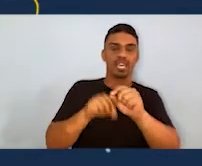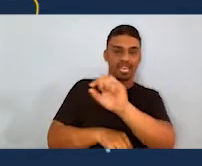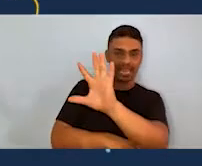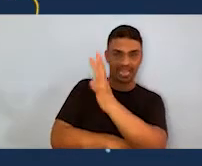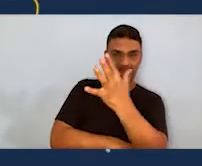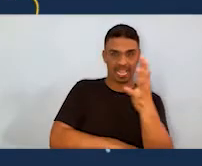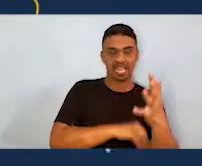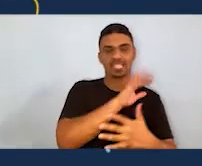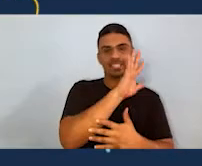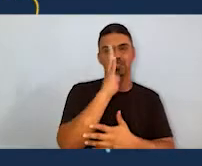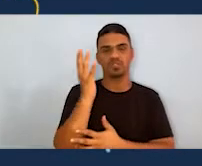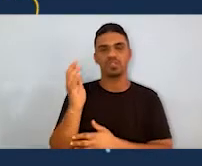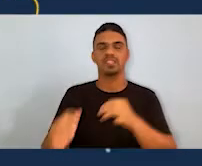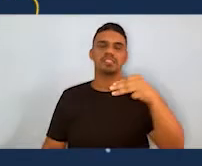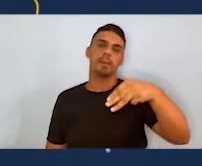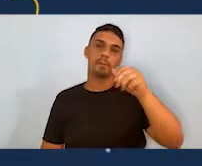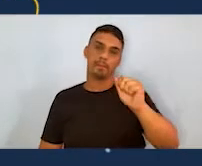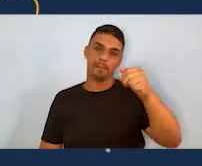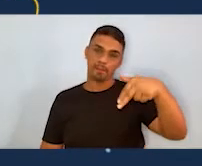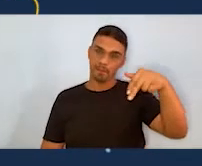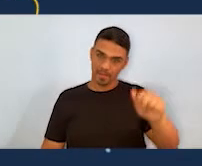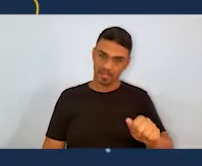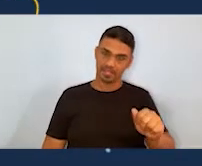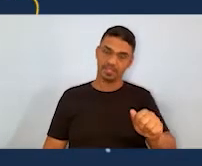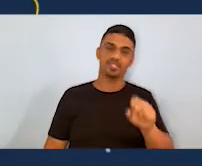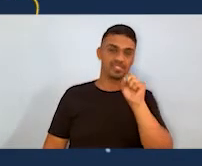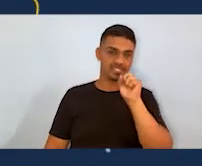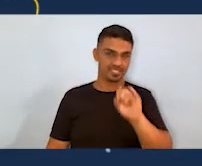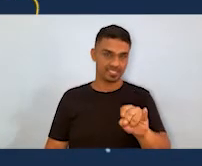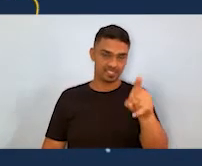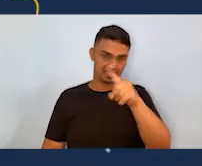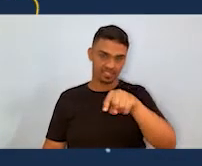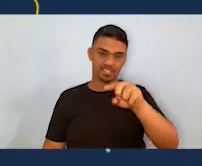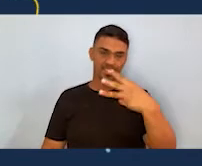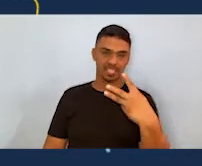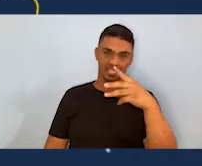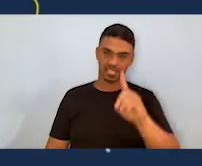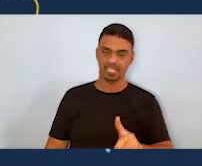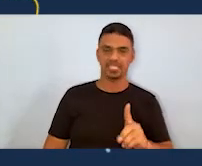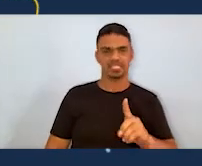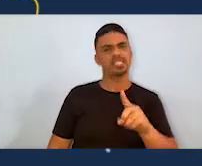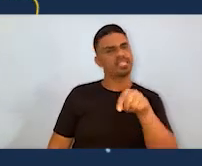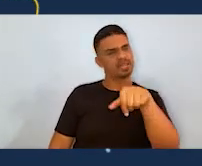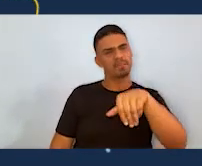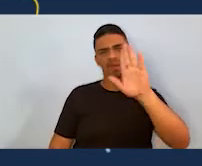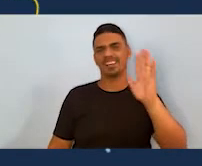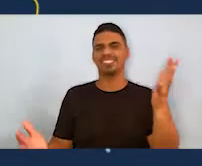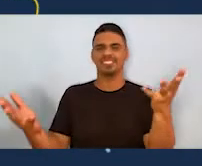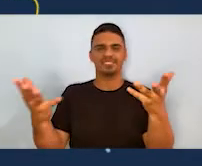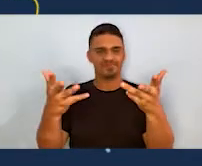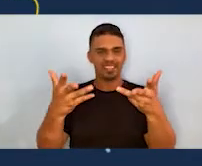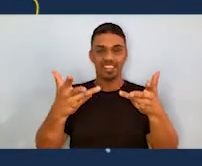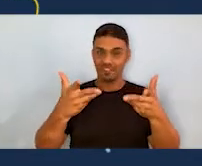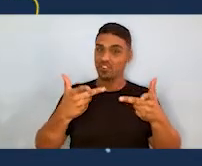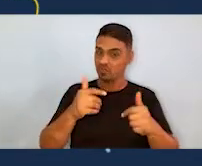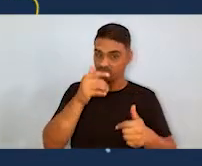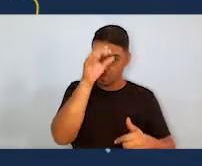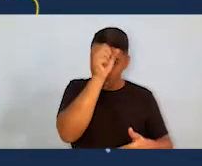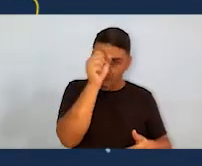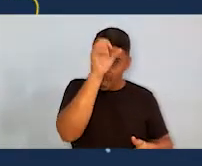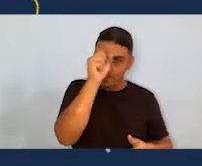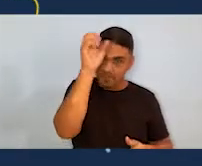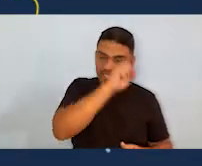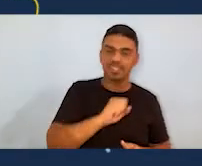muito para natureza a série Mana, principalmente o Seiken Densetsu 3. Seiken Densetsu 3 ele é maravilhoso para quem